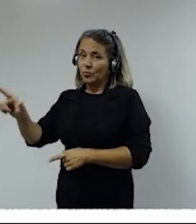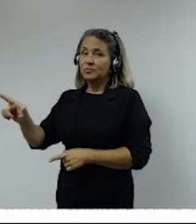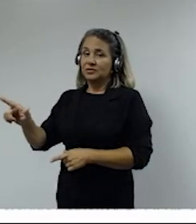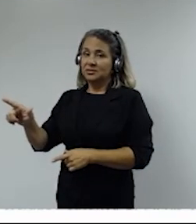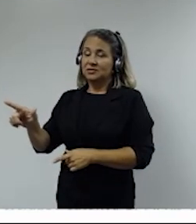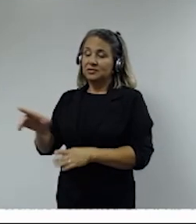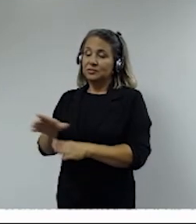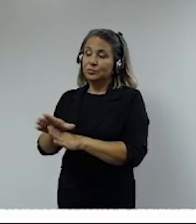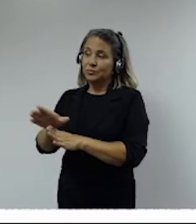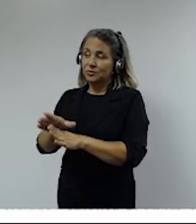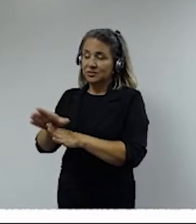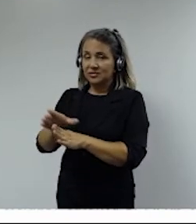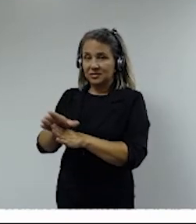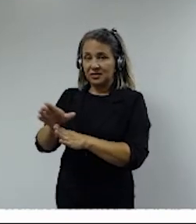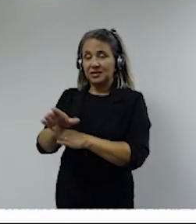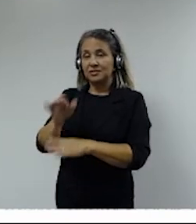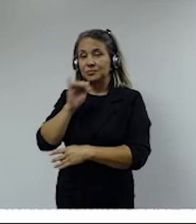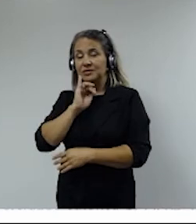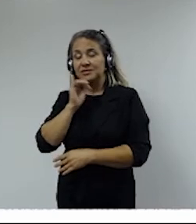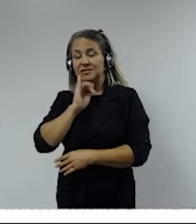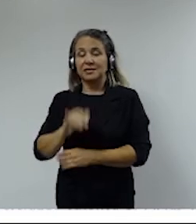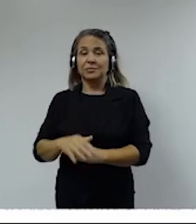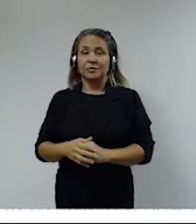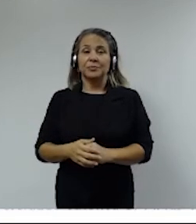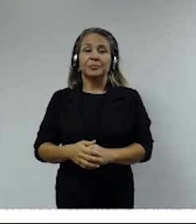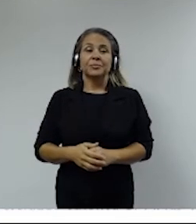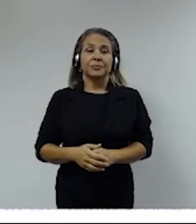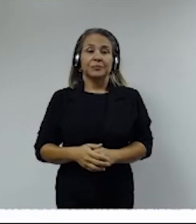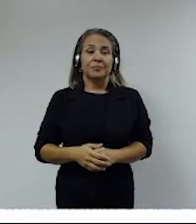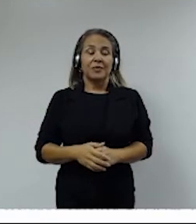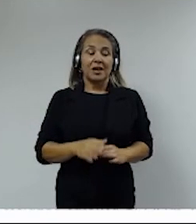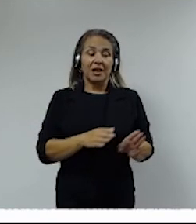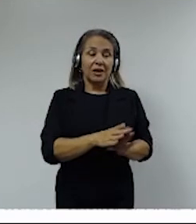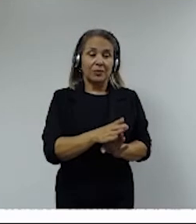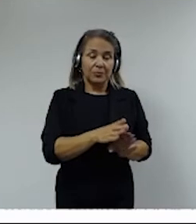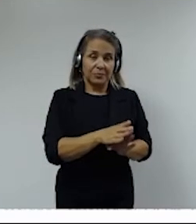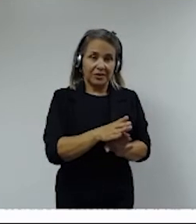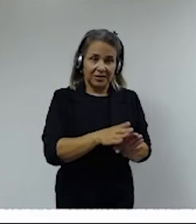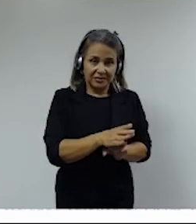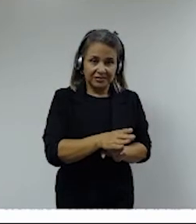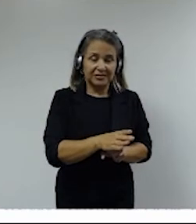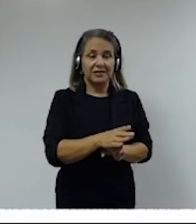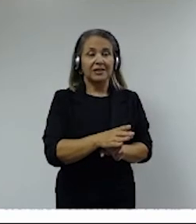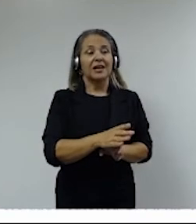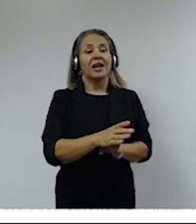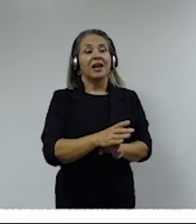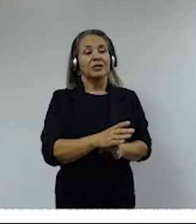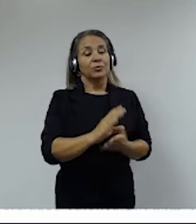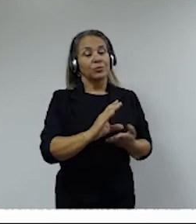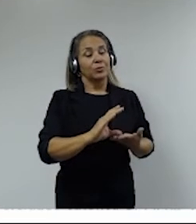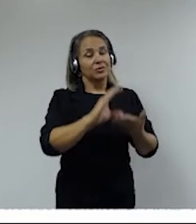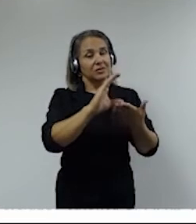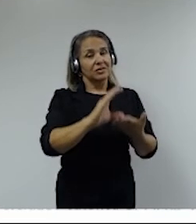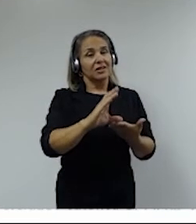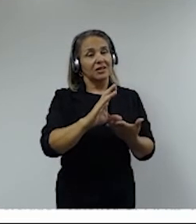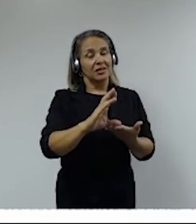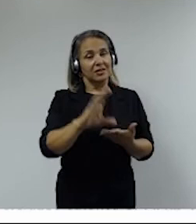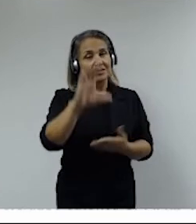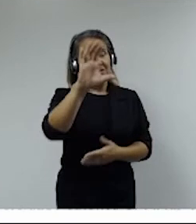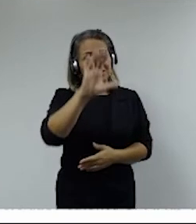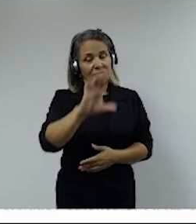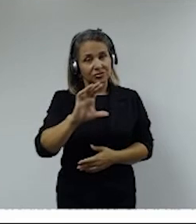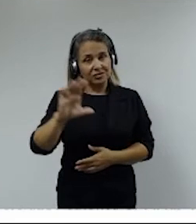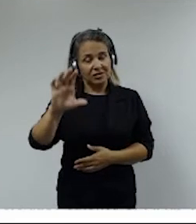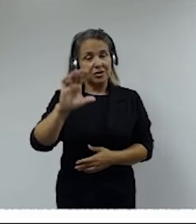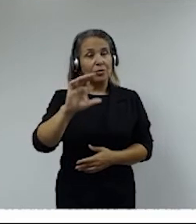outras recomendações, por exemplo, como a recomendação do CREMERS, né, que é a do Rio